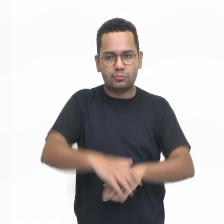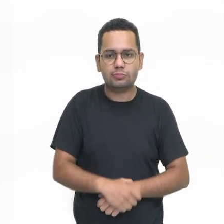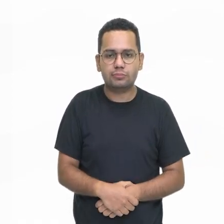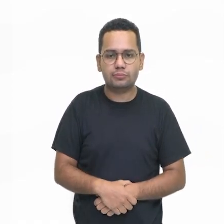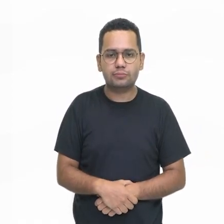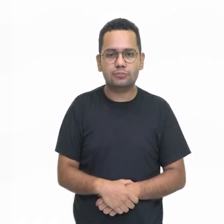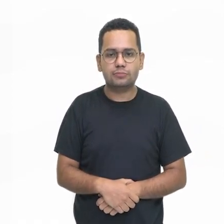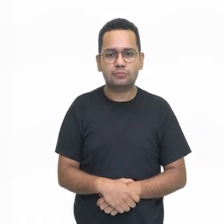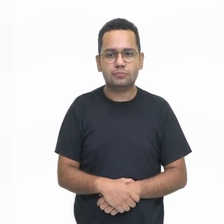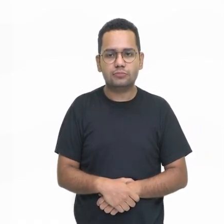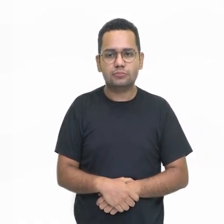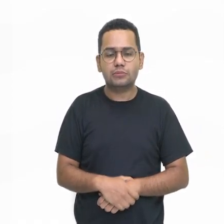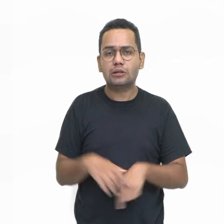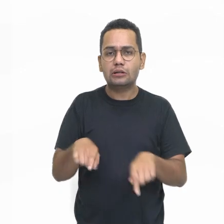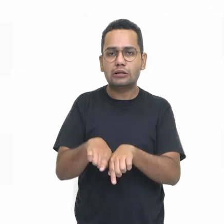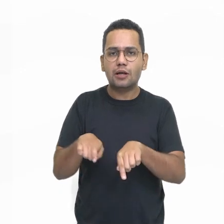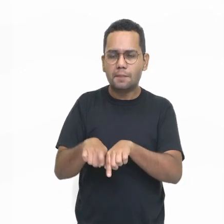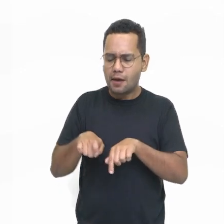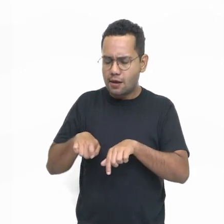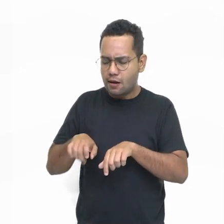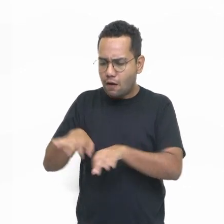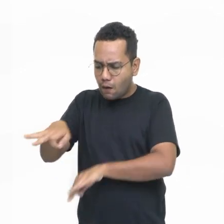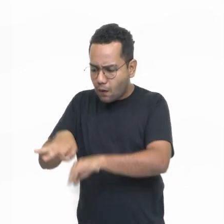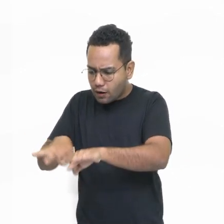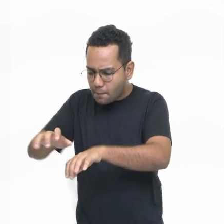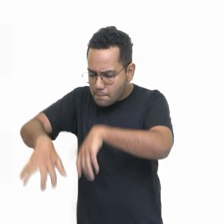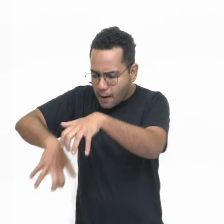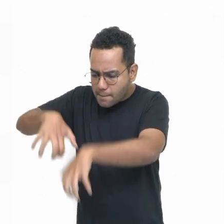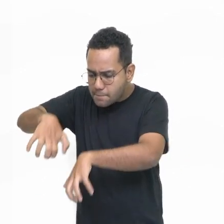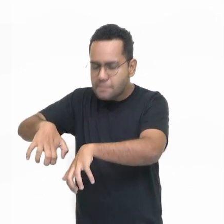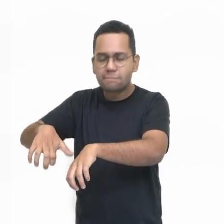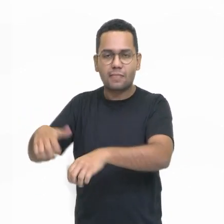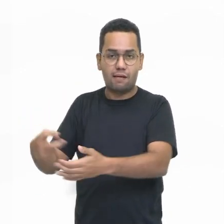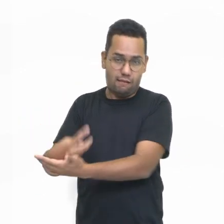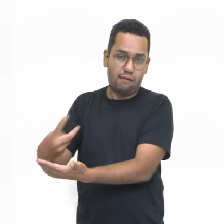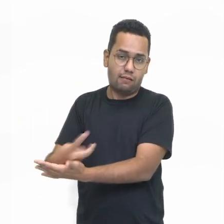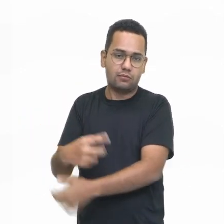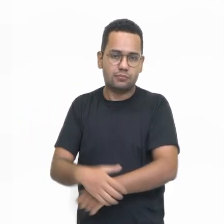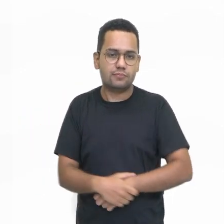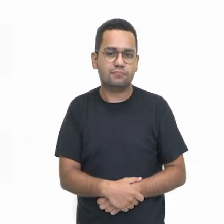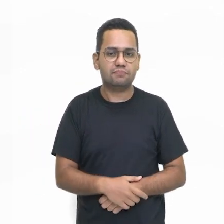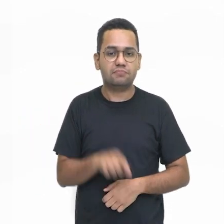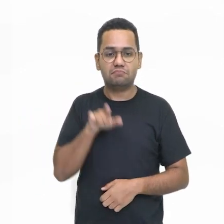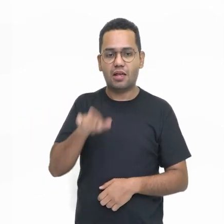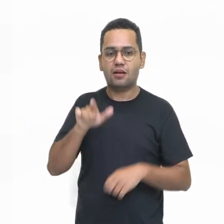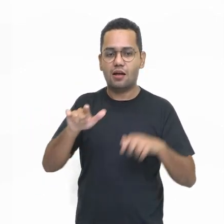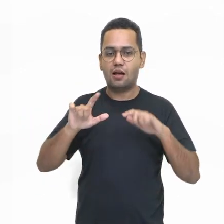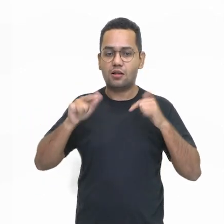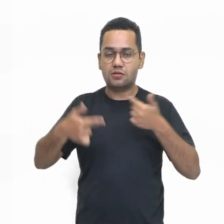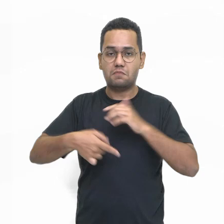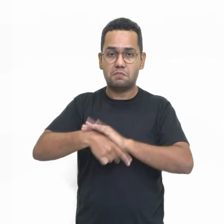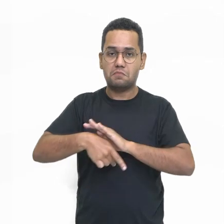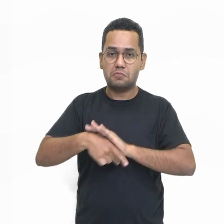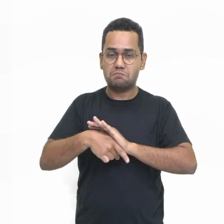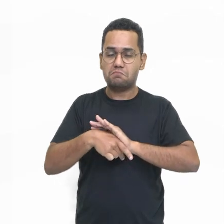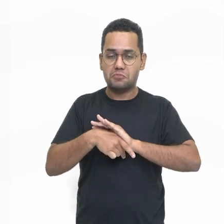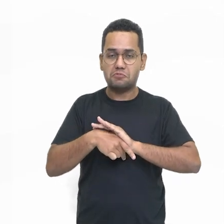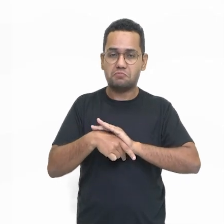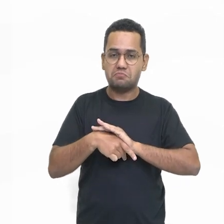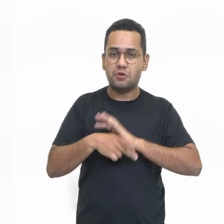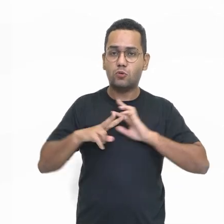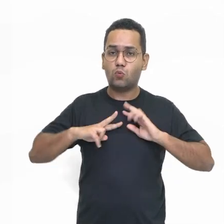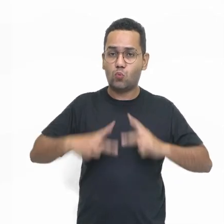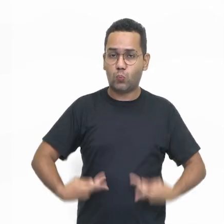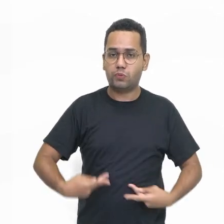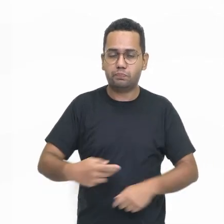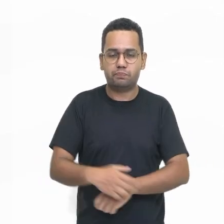e manejo inadequado do solo. Tanto uma quanto outra temos a ação antrópica. Então,